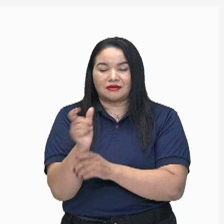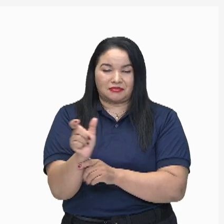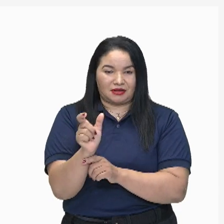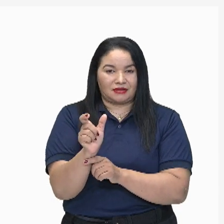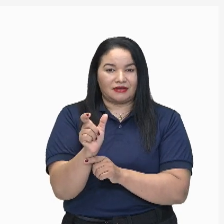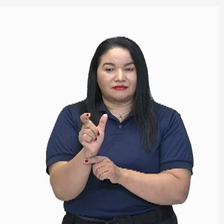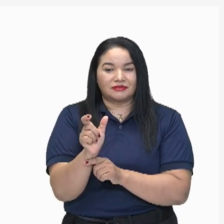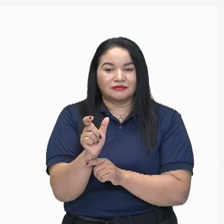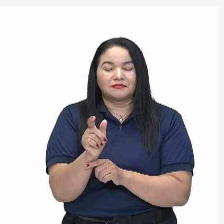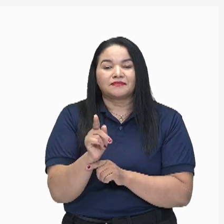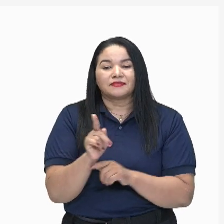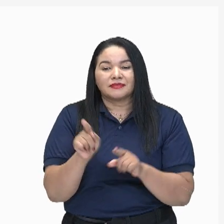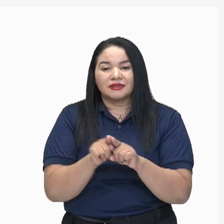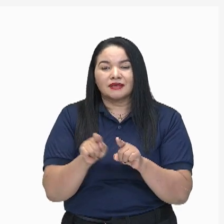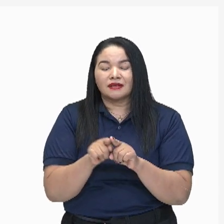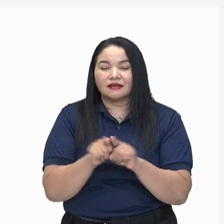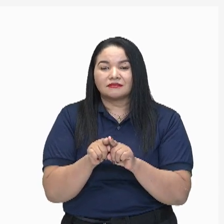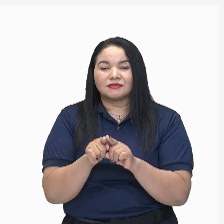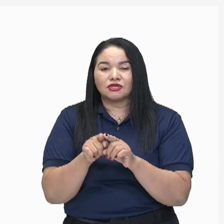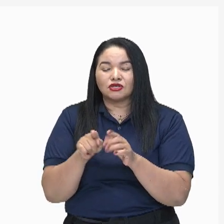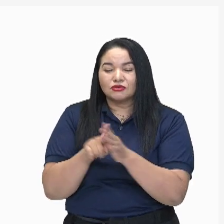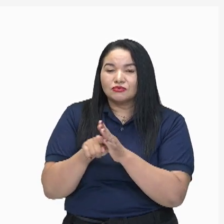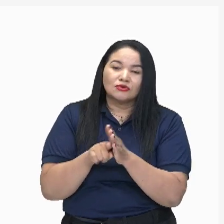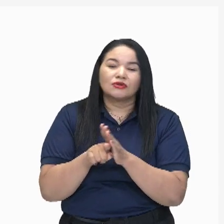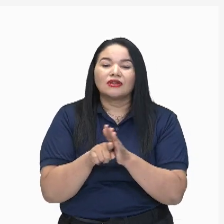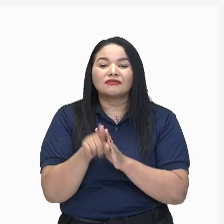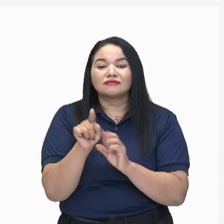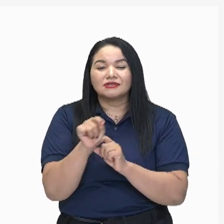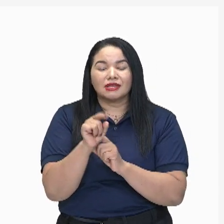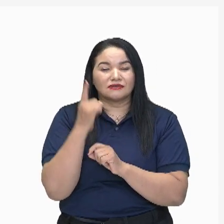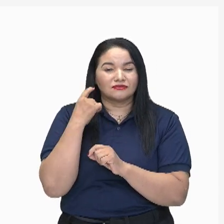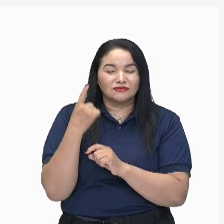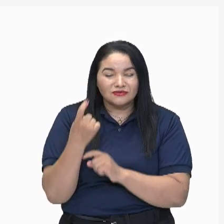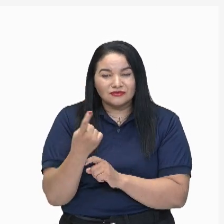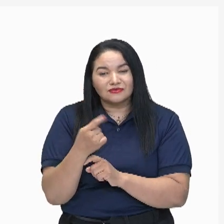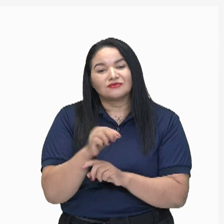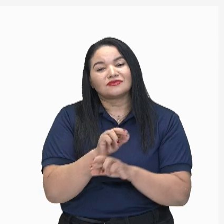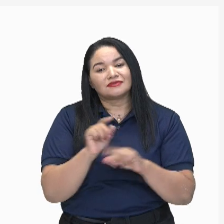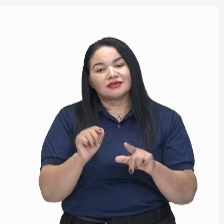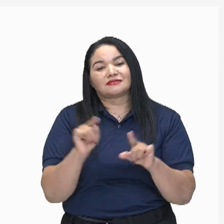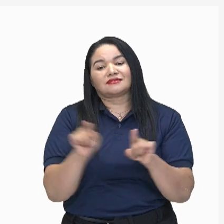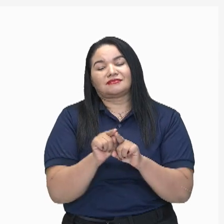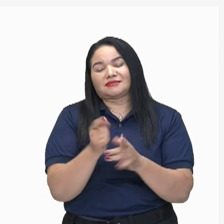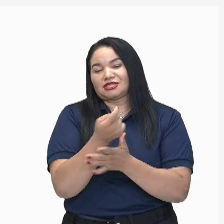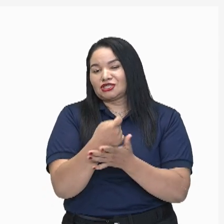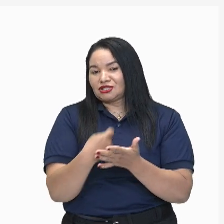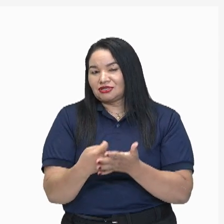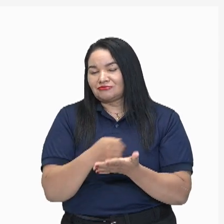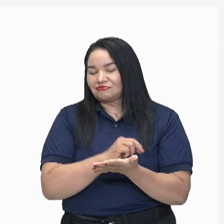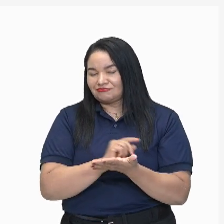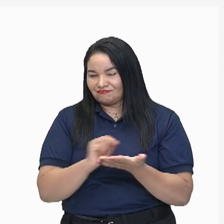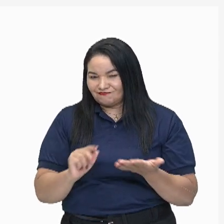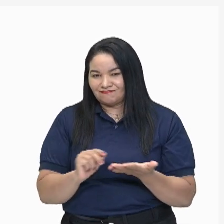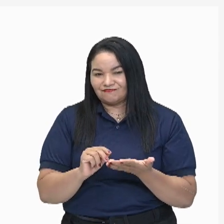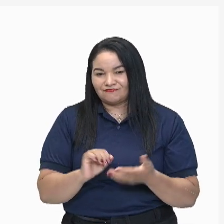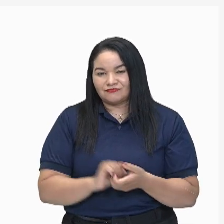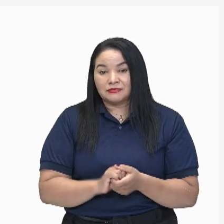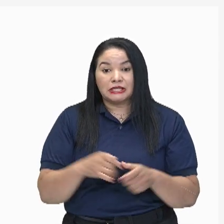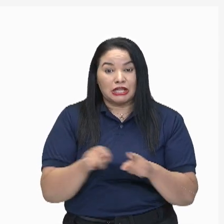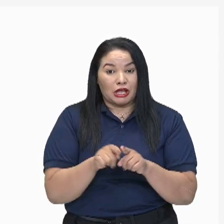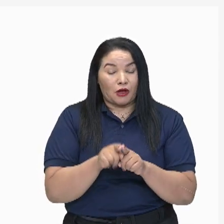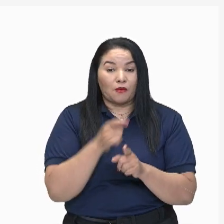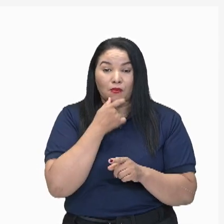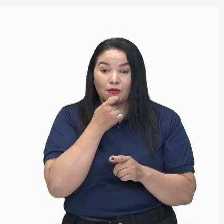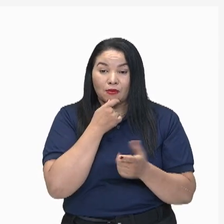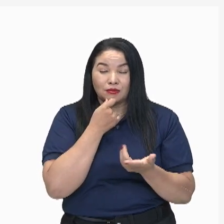essas palavras e explorava a sonoridade das palavras, resultando em uma escrita única e complexa. E o romance dele, O